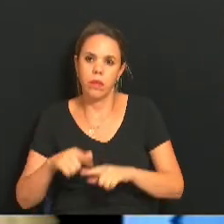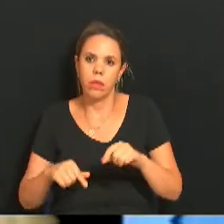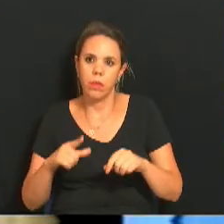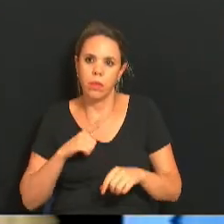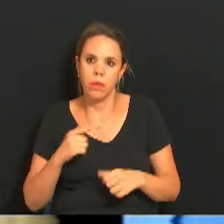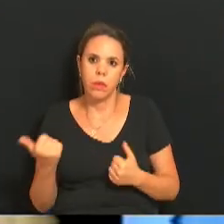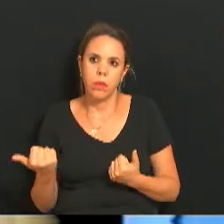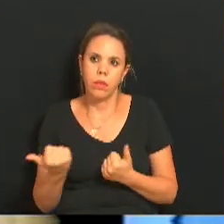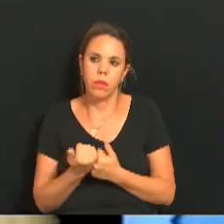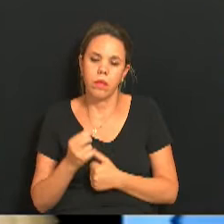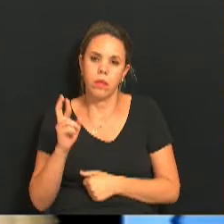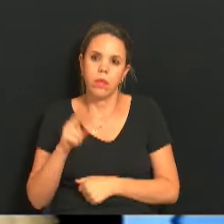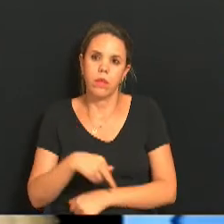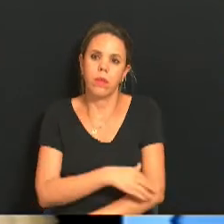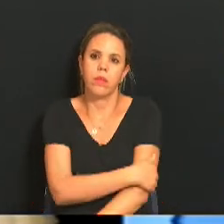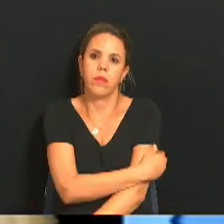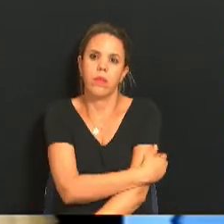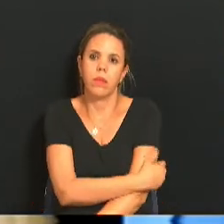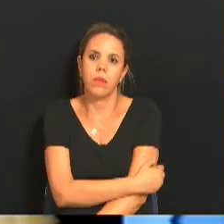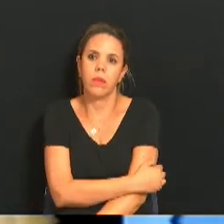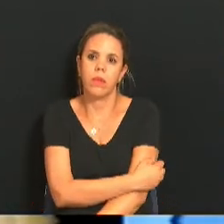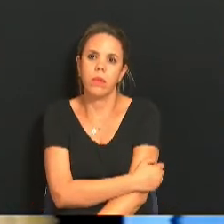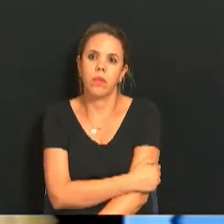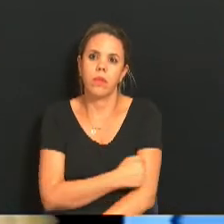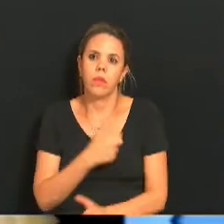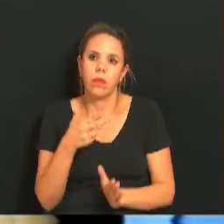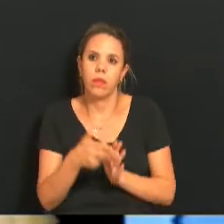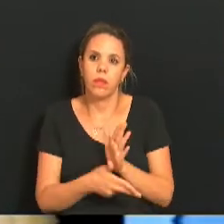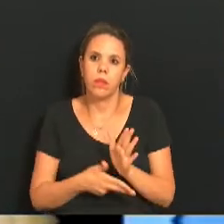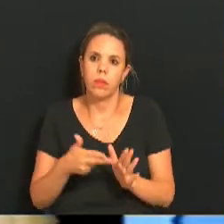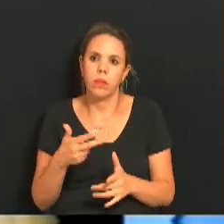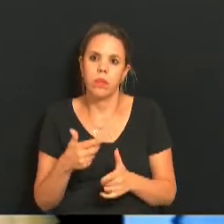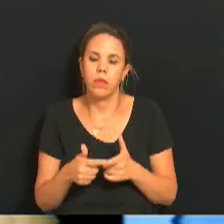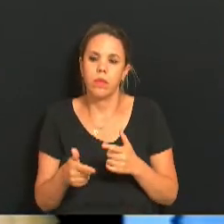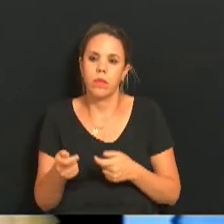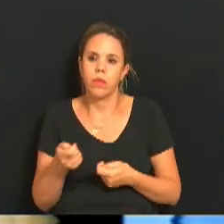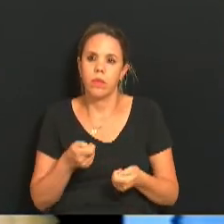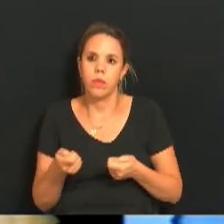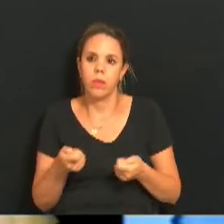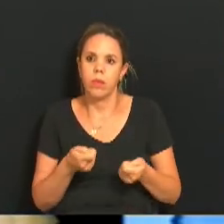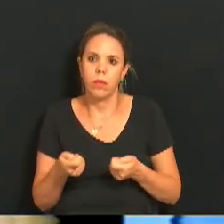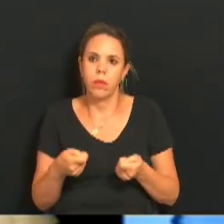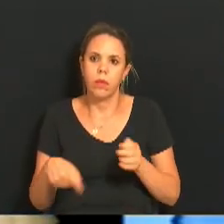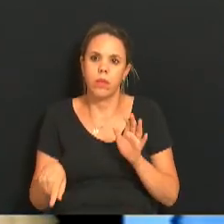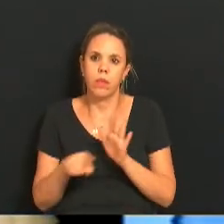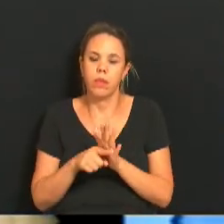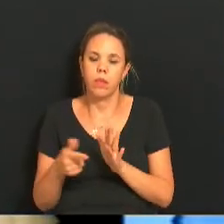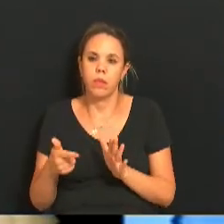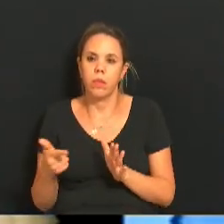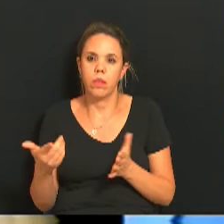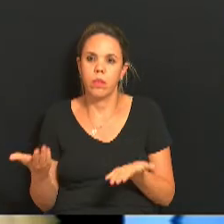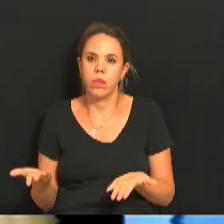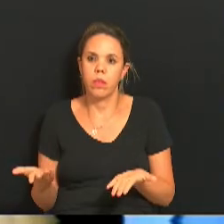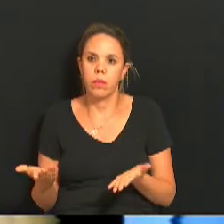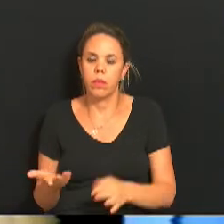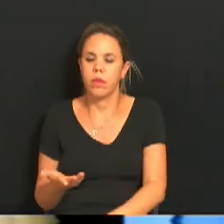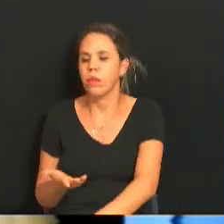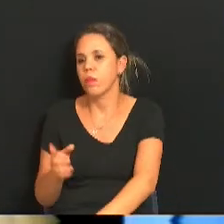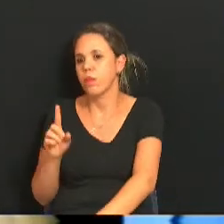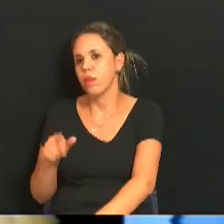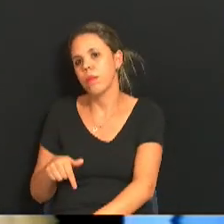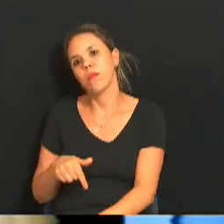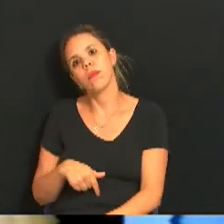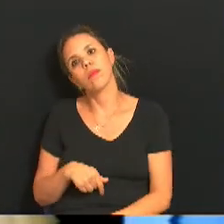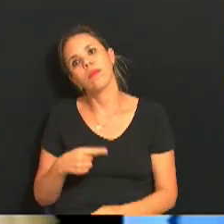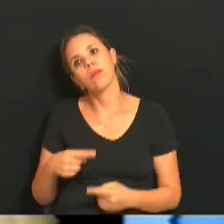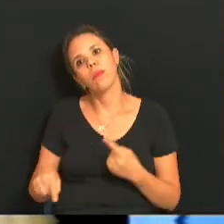suprimido em razão dessa ligação do sistema viário foi uma roupinha o aumento e o parágrafo segundo andar mas é muito aqui nele